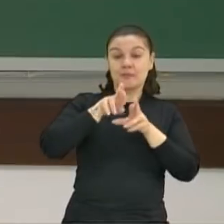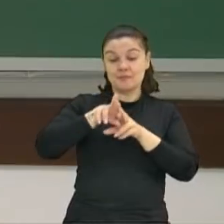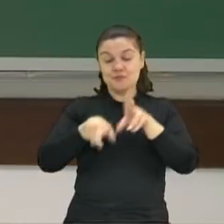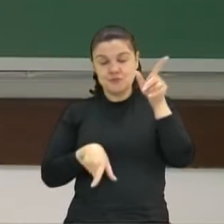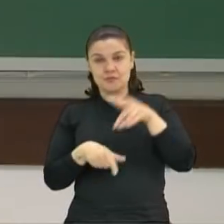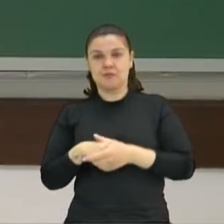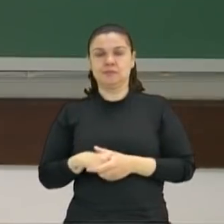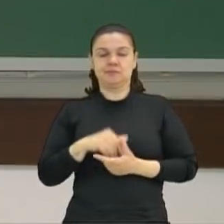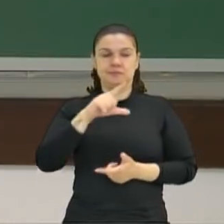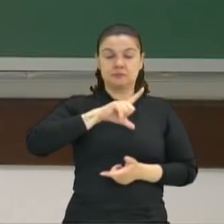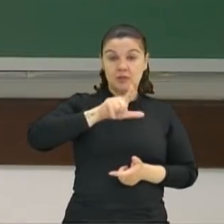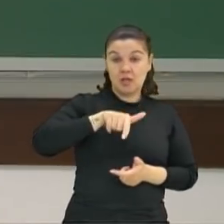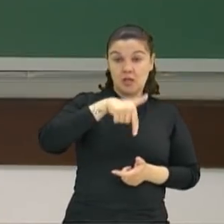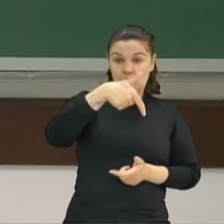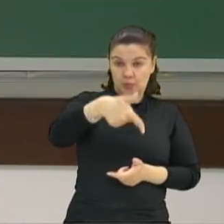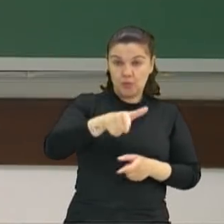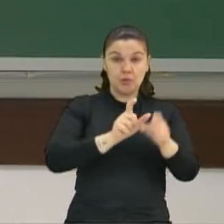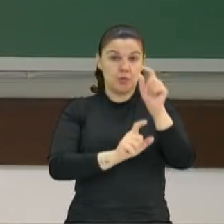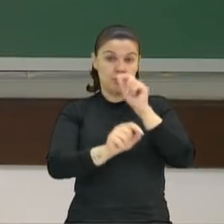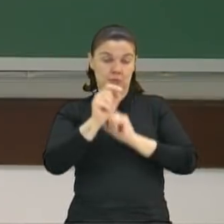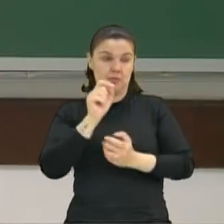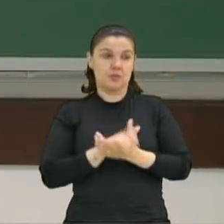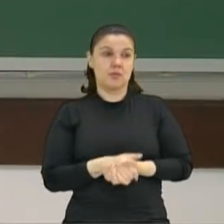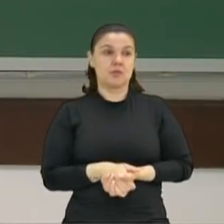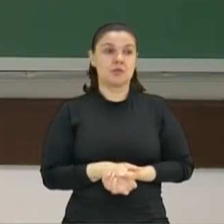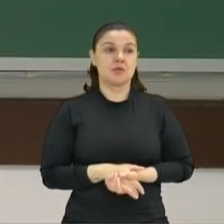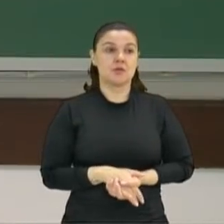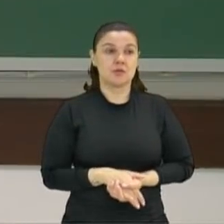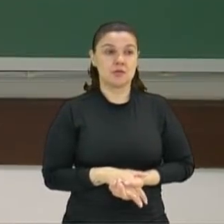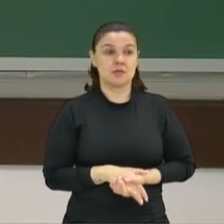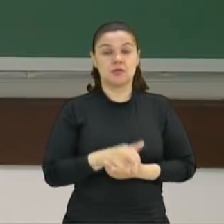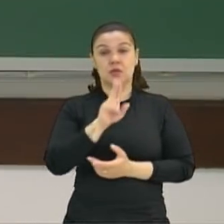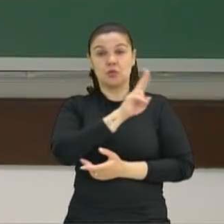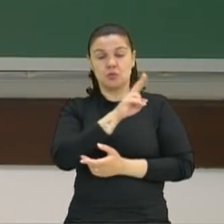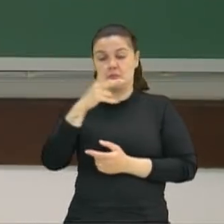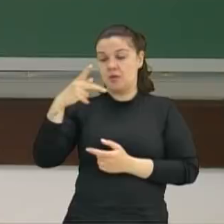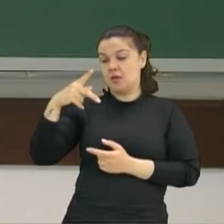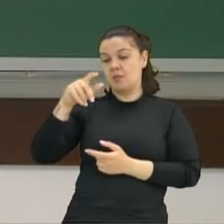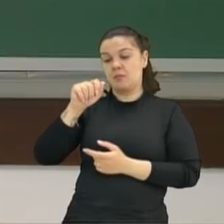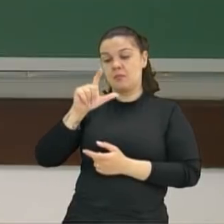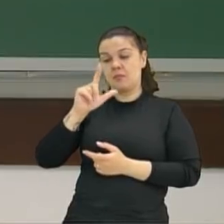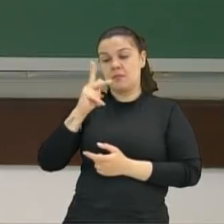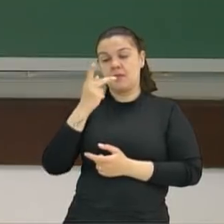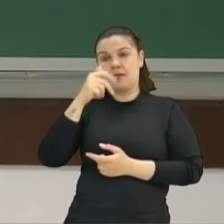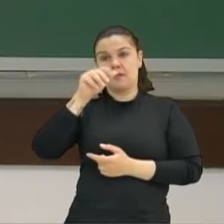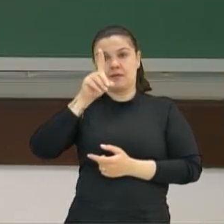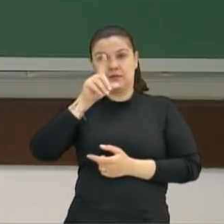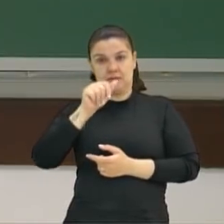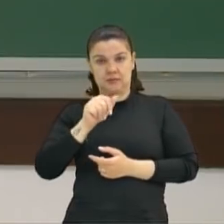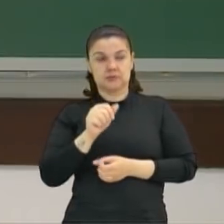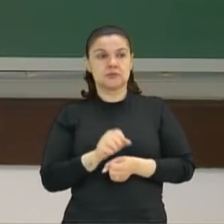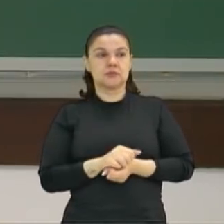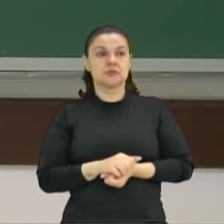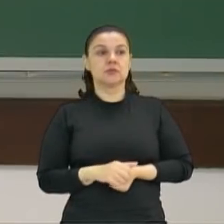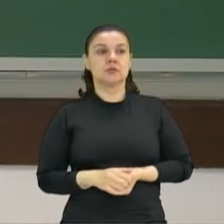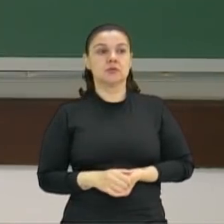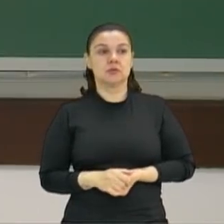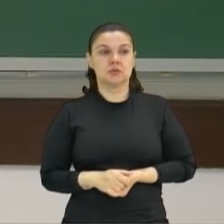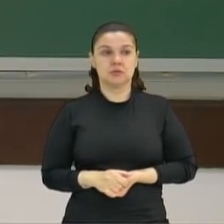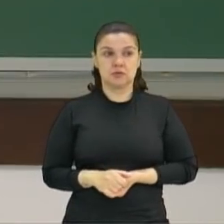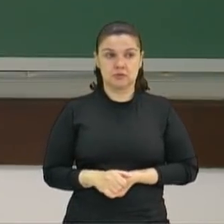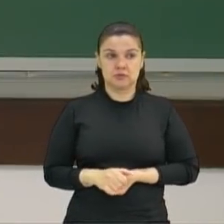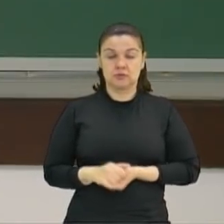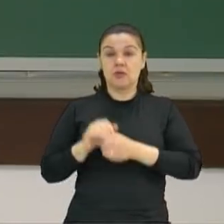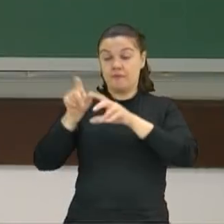existe um outro tipo de rotação de terras em que é chamado de palhada, ou seja, é feito